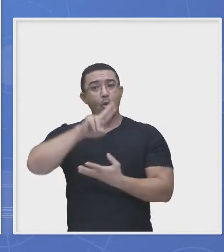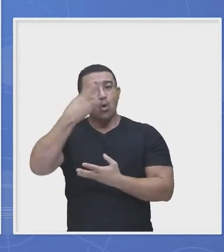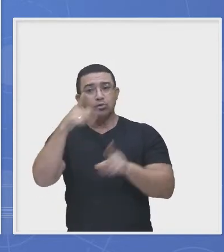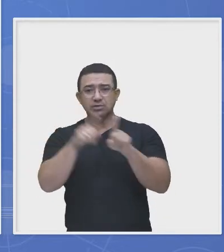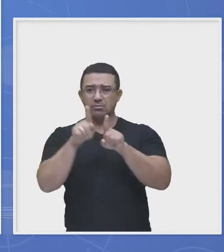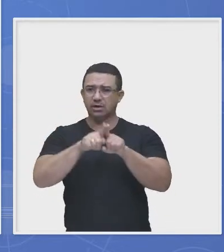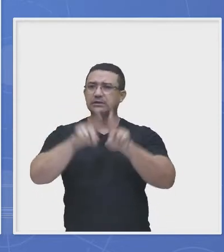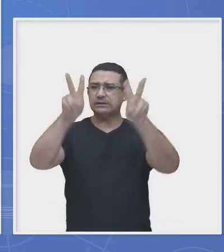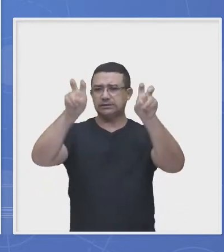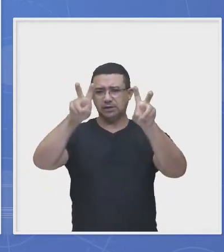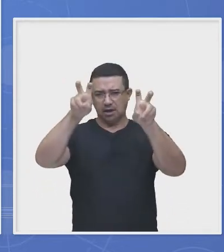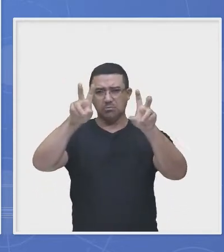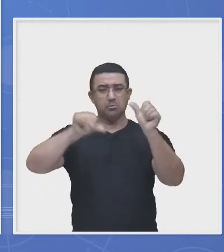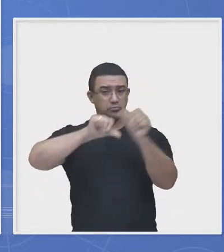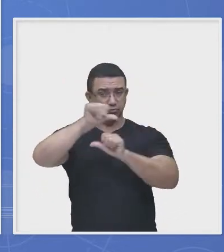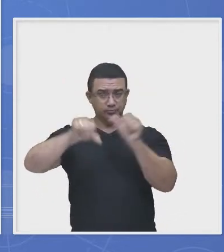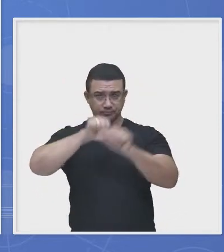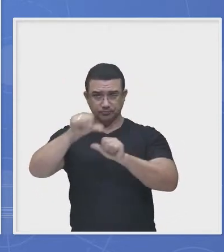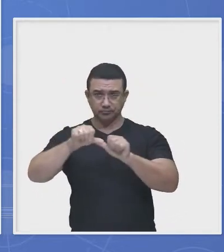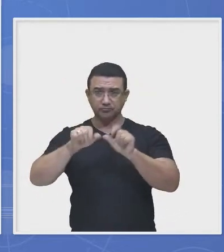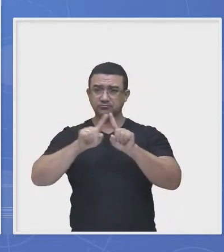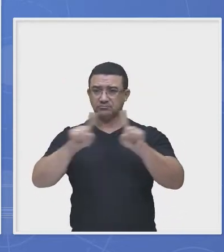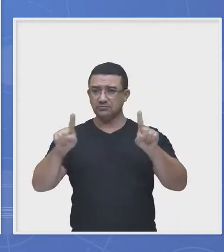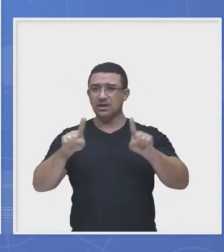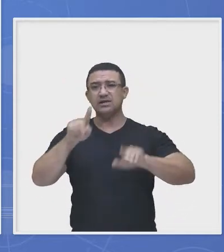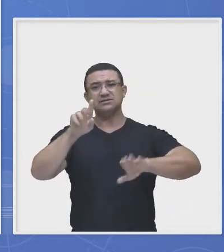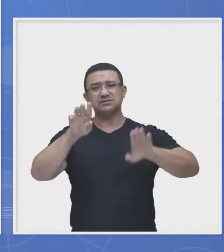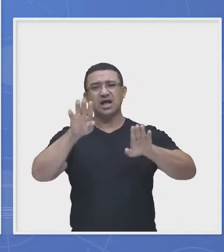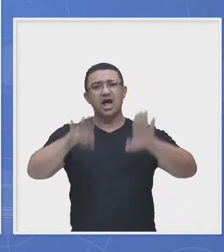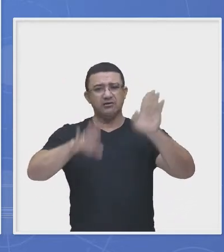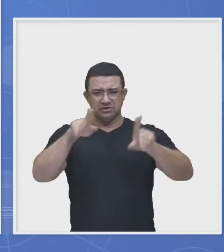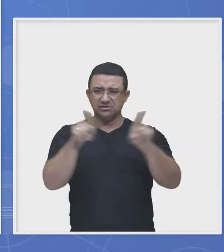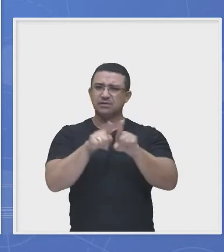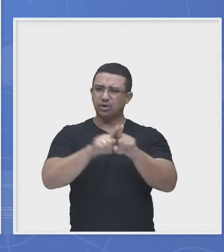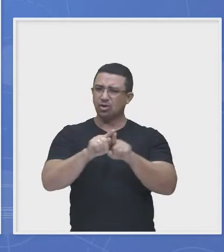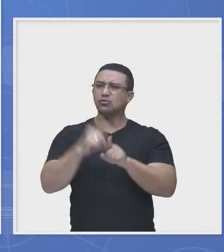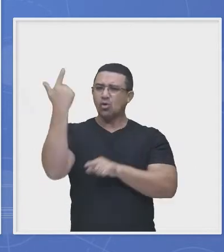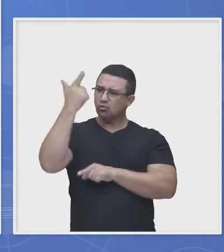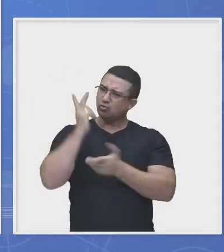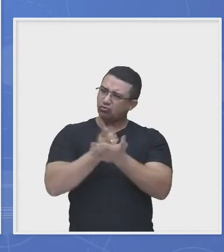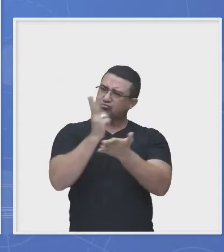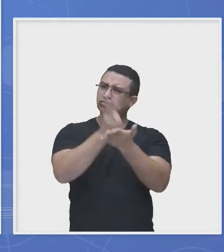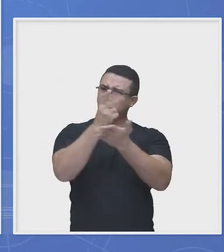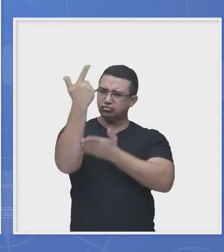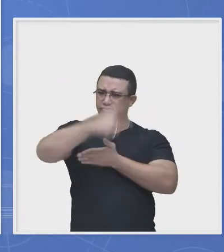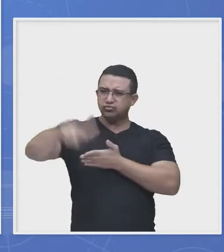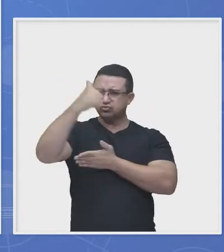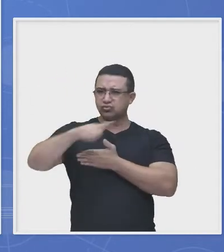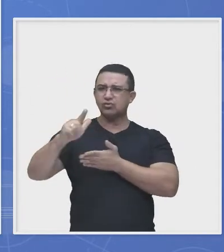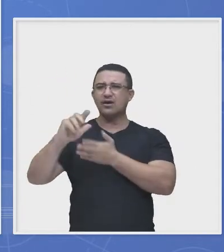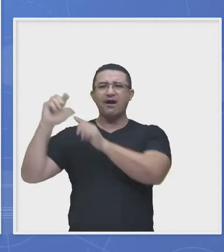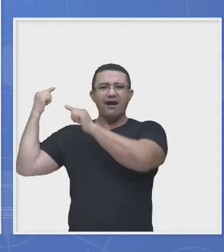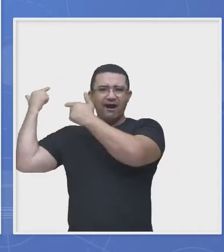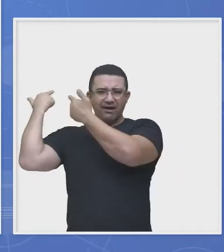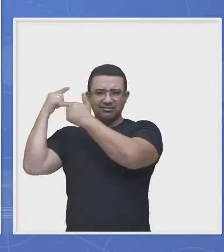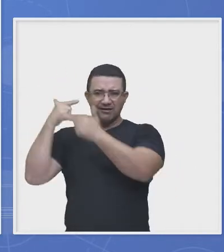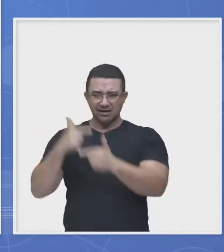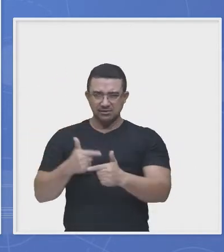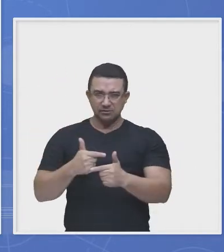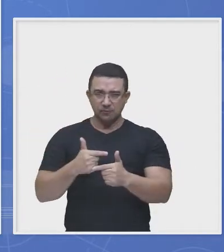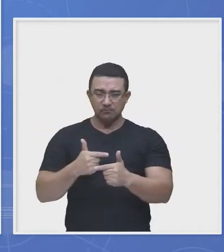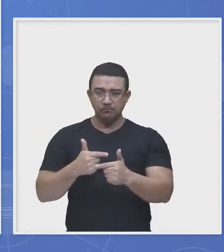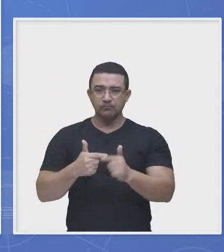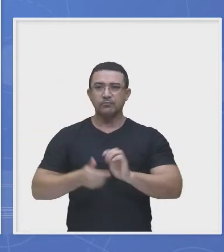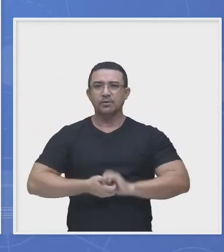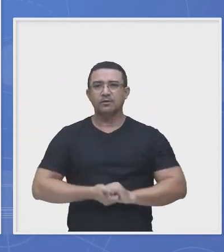outros momentos ele vai estar ligado muito a uma tradição, a forma como já se fazia a arte da palavra, já se produzia